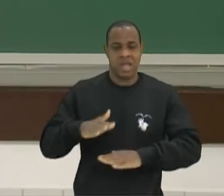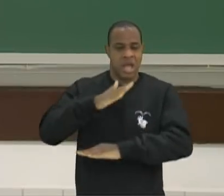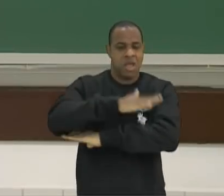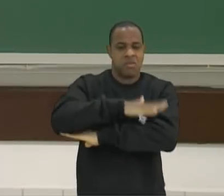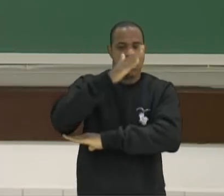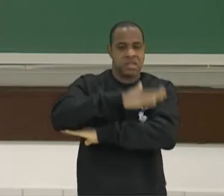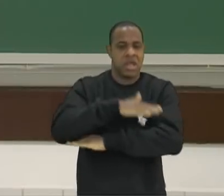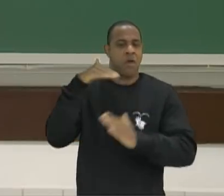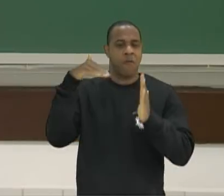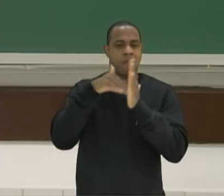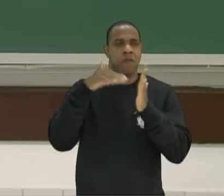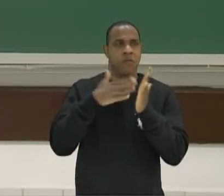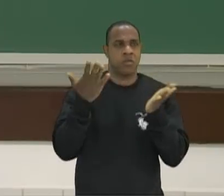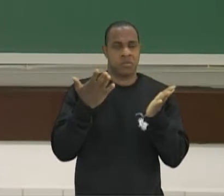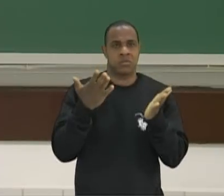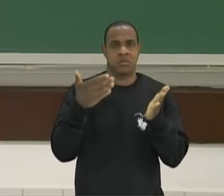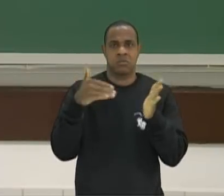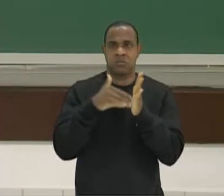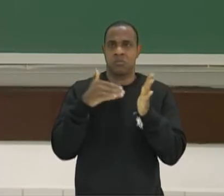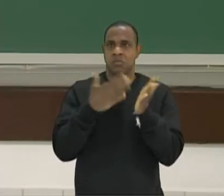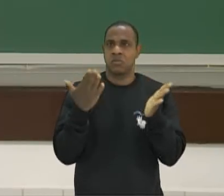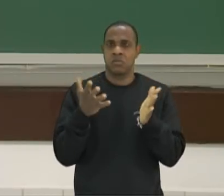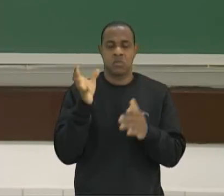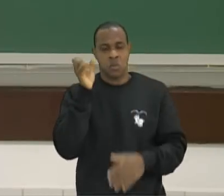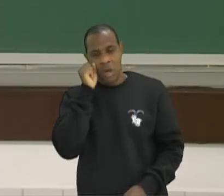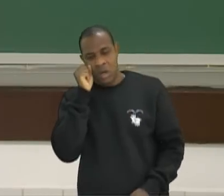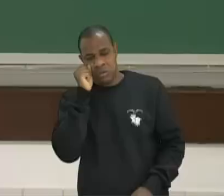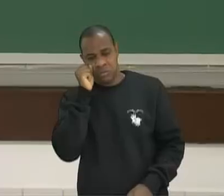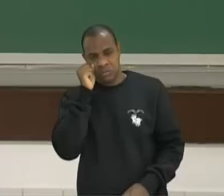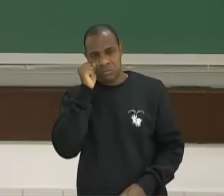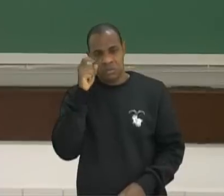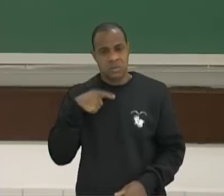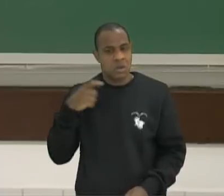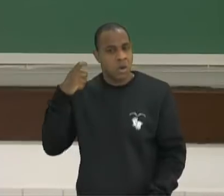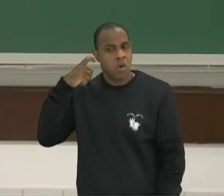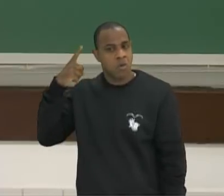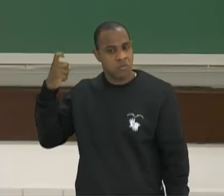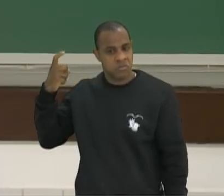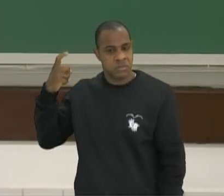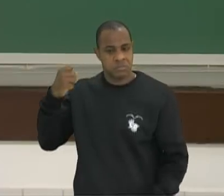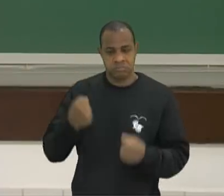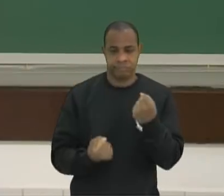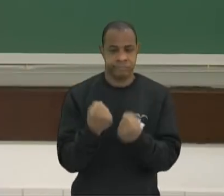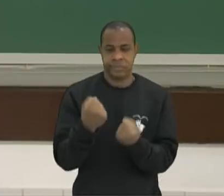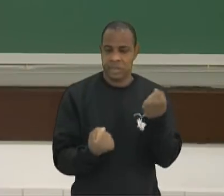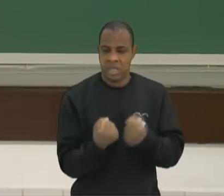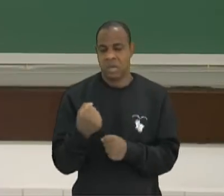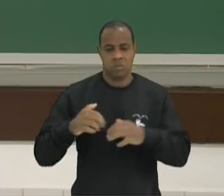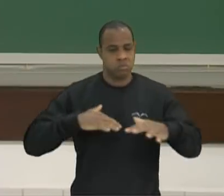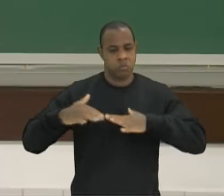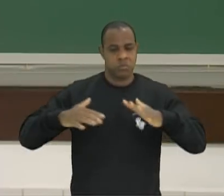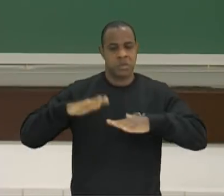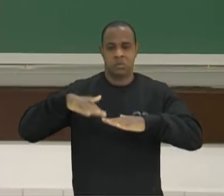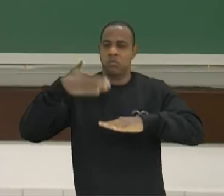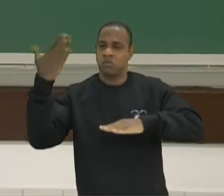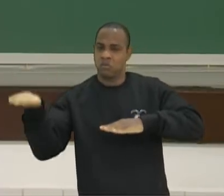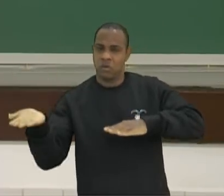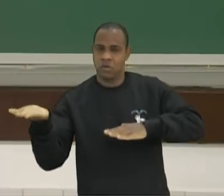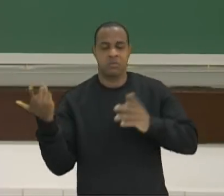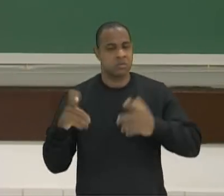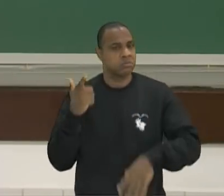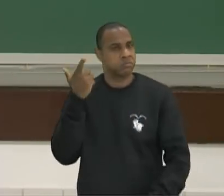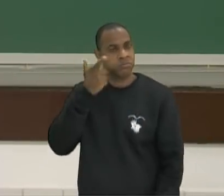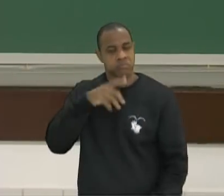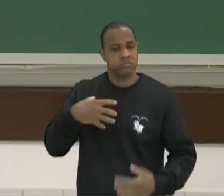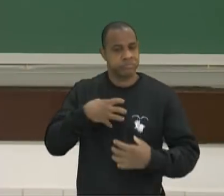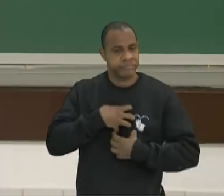do seu quarto está para o fundo da casa e aí você escuta um barulho no asfalto que está lá na parte da frente da sua casa.